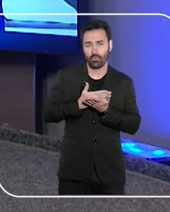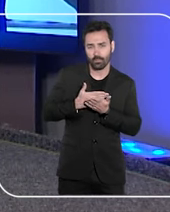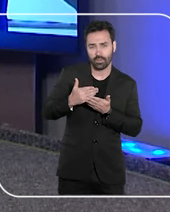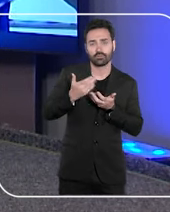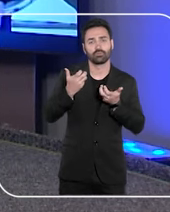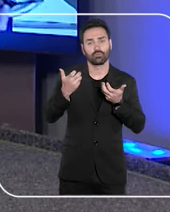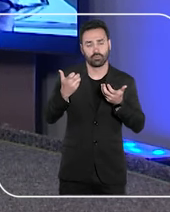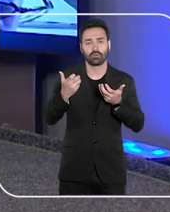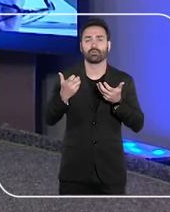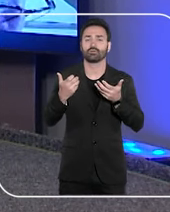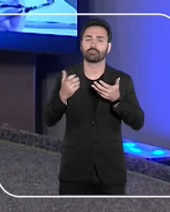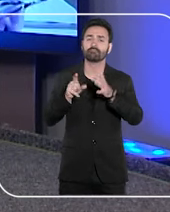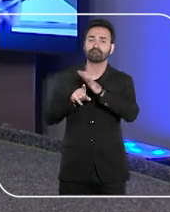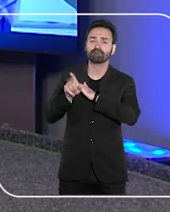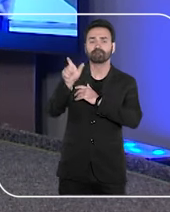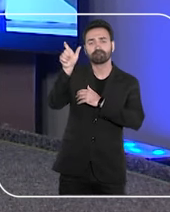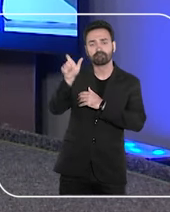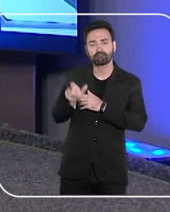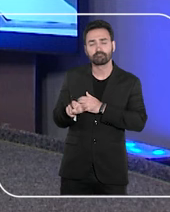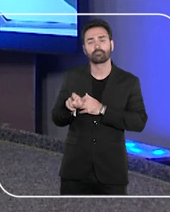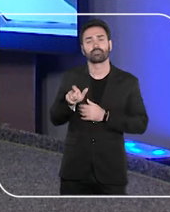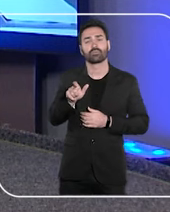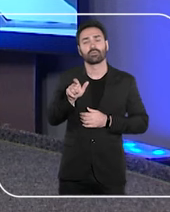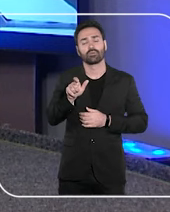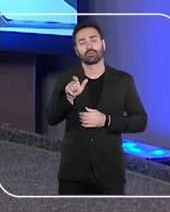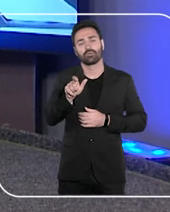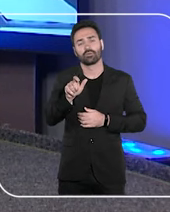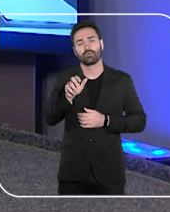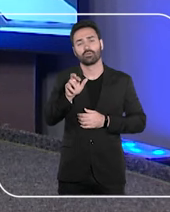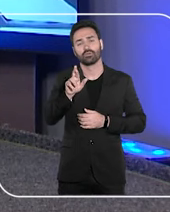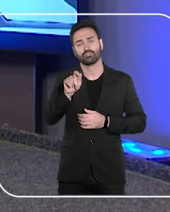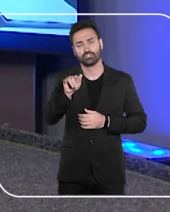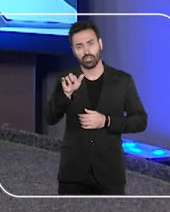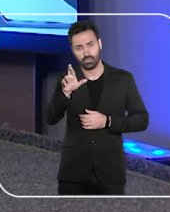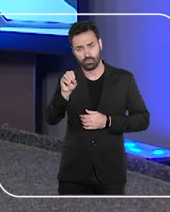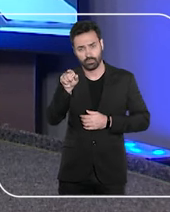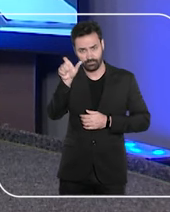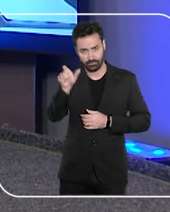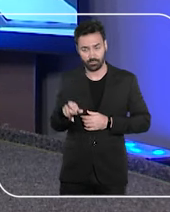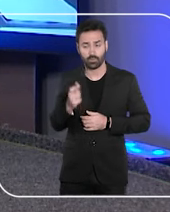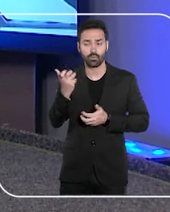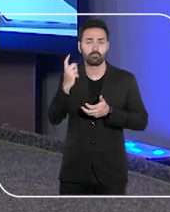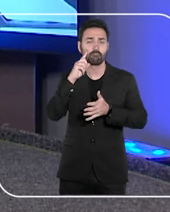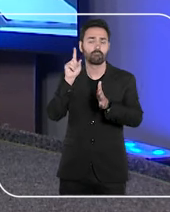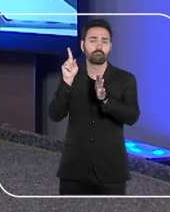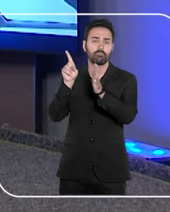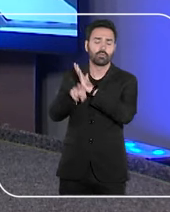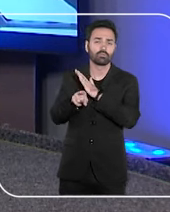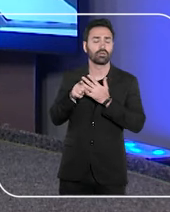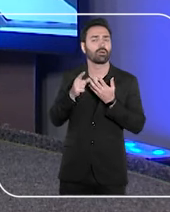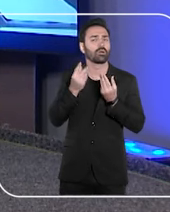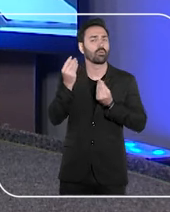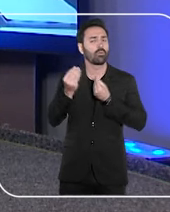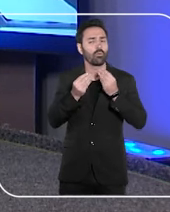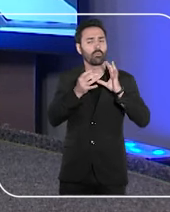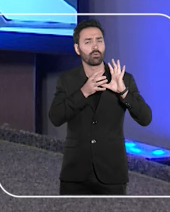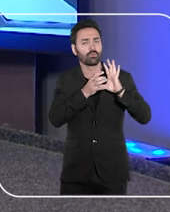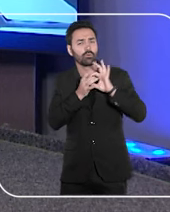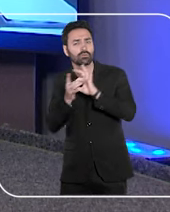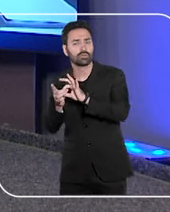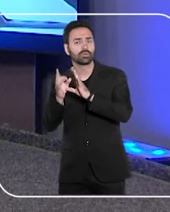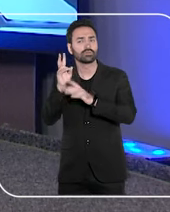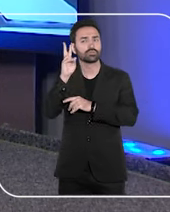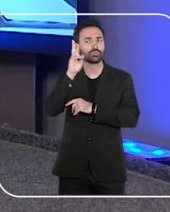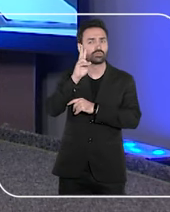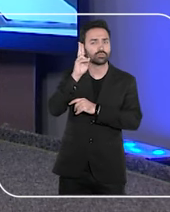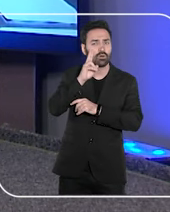ministro Rogério Schietti Cruz para perguntar o seguinte, ministro, sobre esse contexto histórico daquele momento